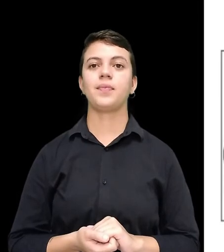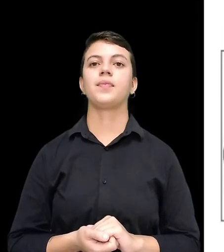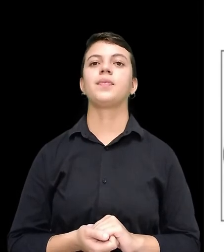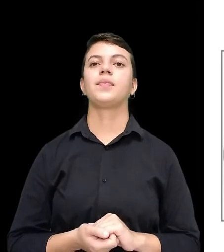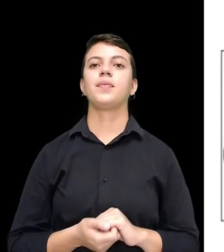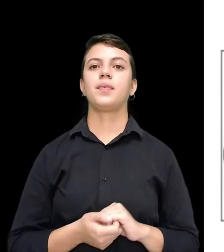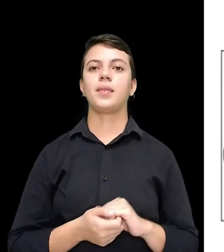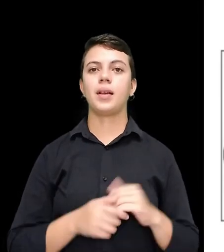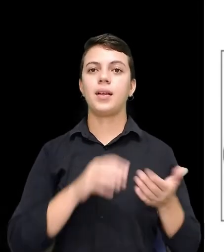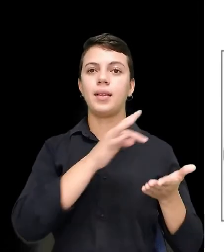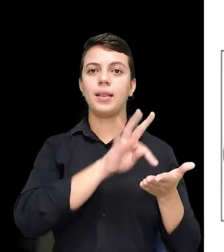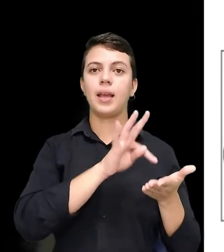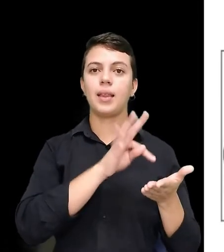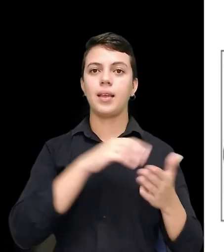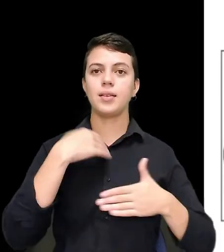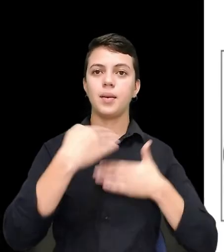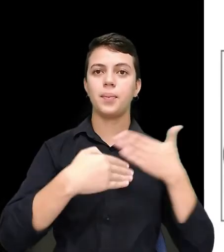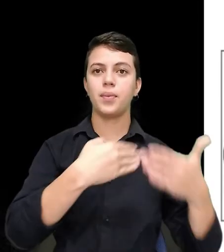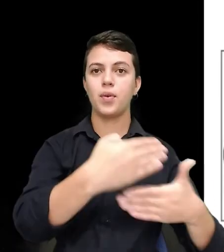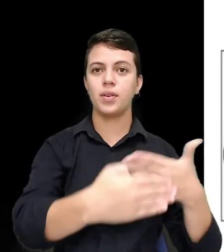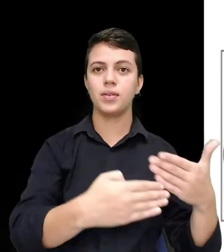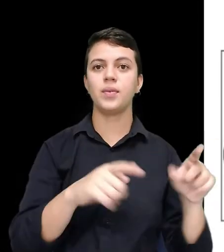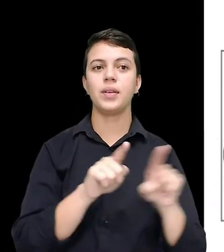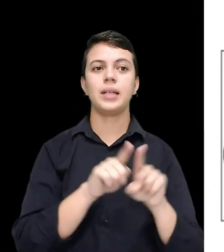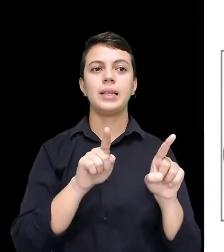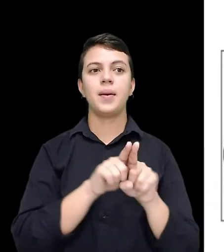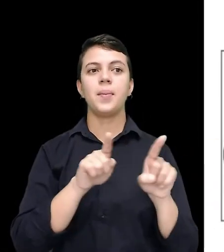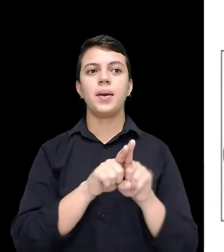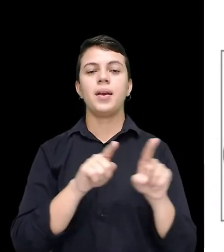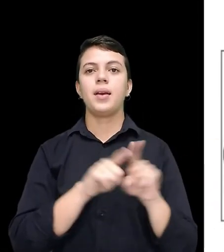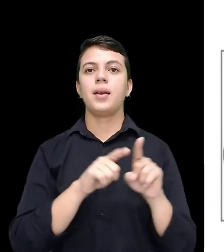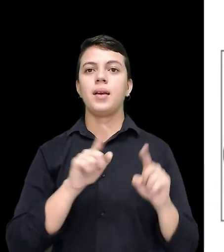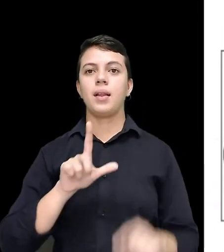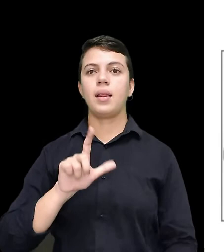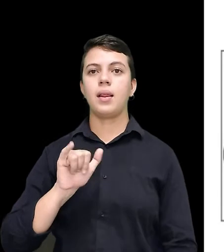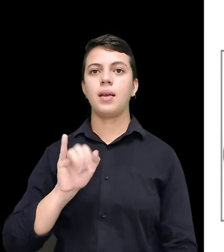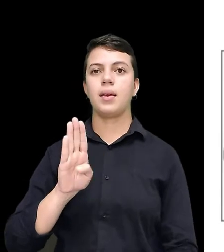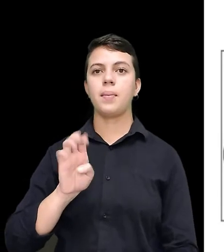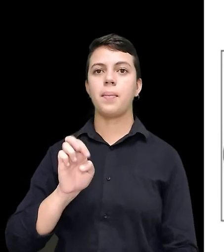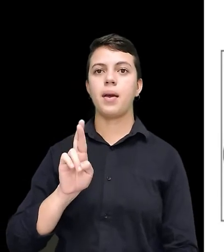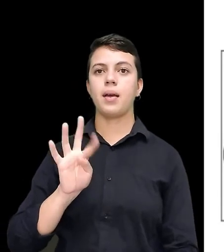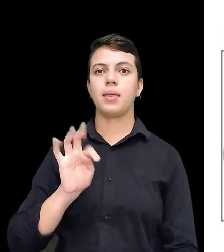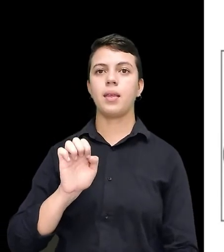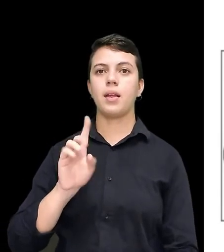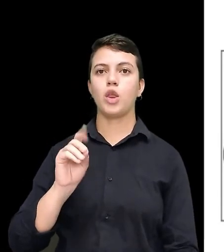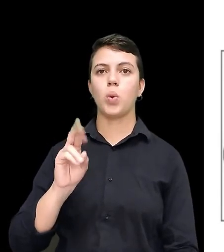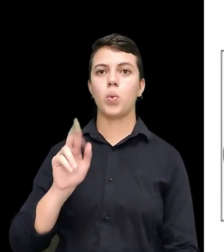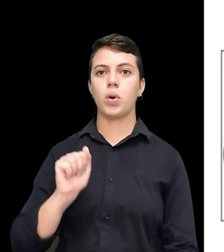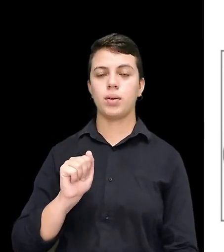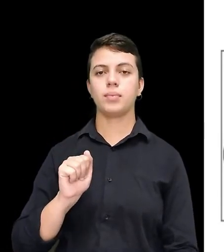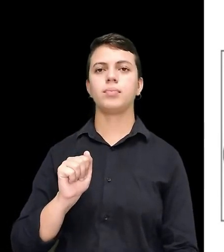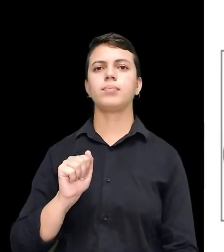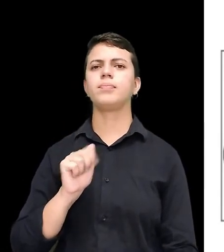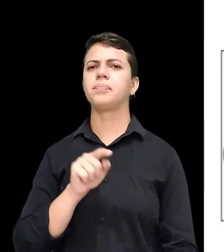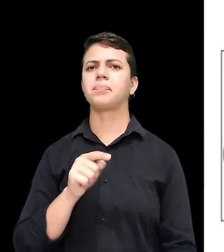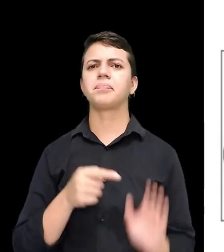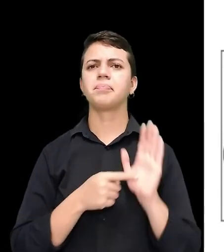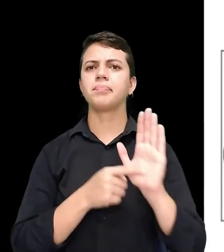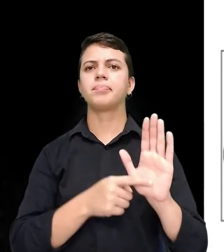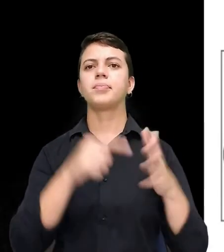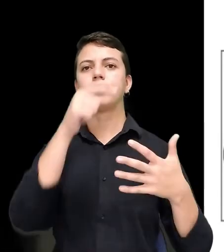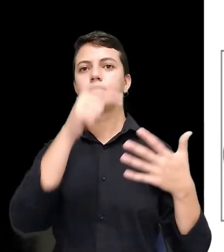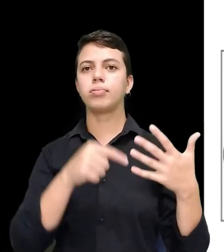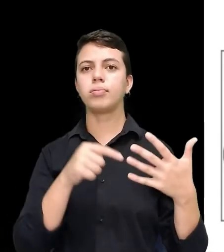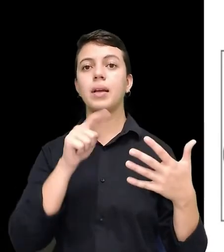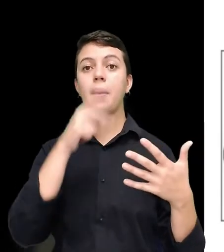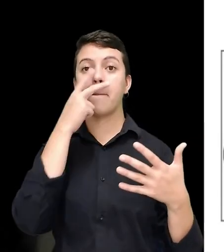progressistas, né, na libertadora, é importante destacar aí sobre as tendências progressistas, que